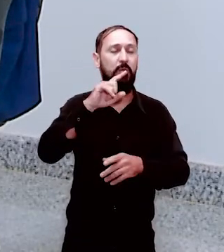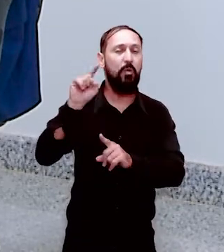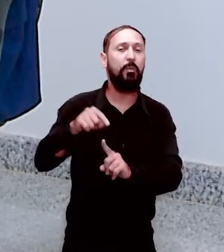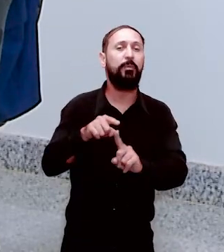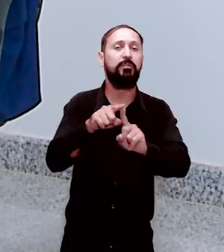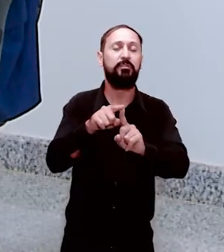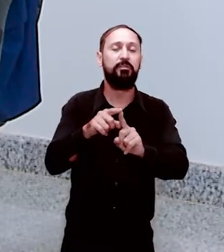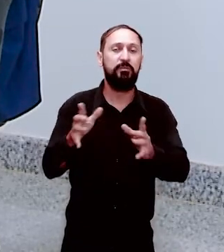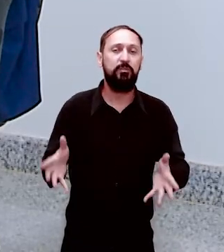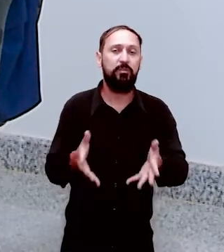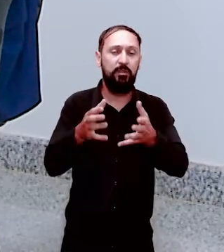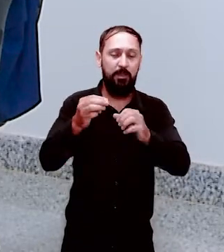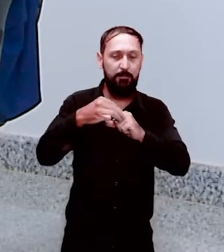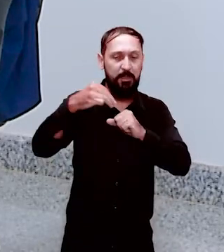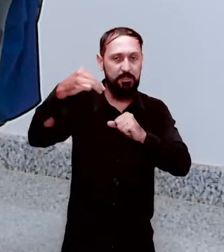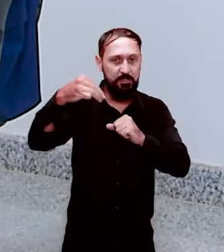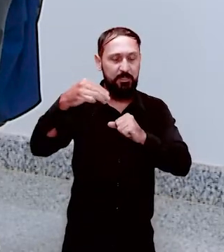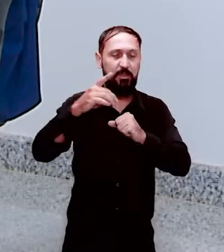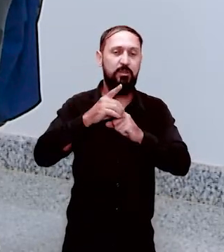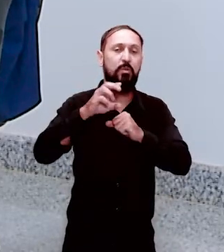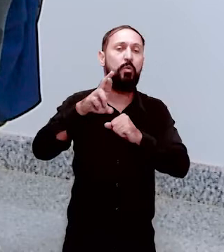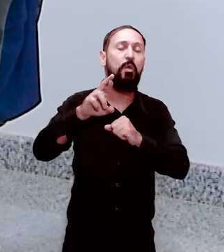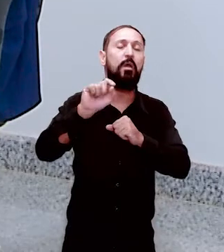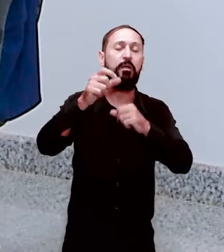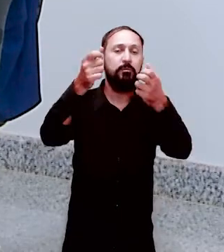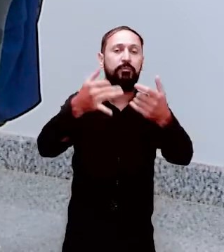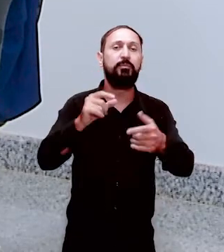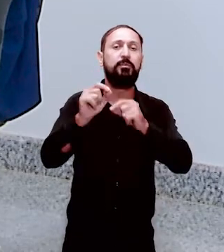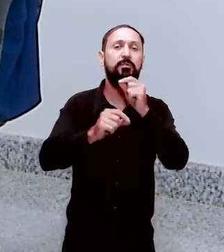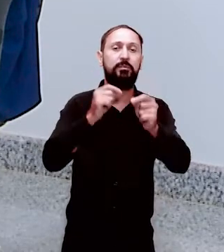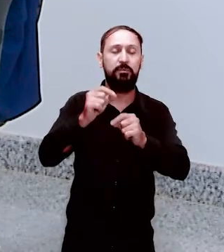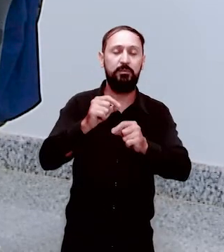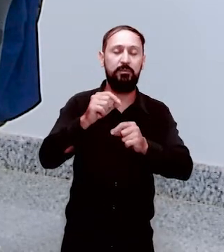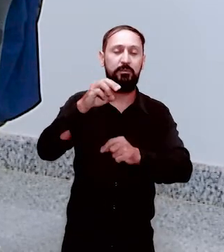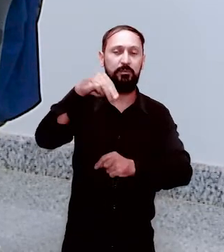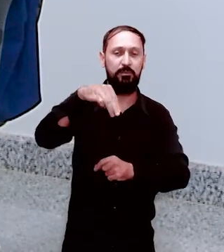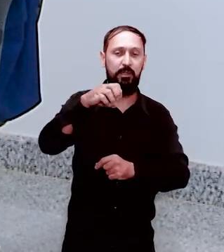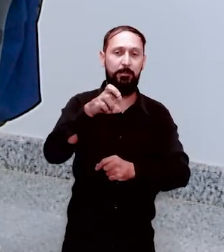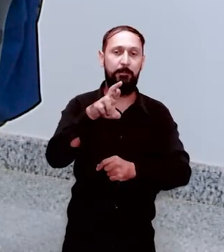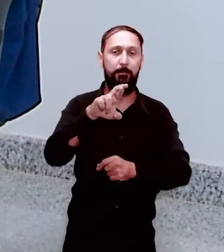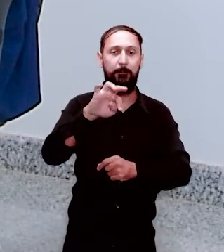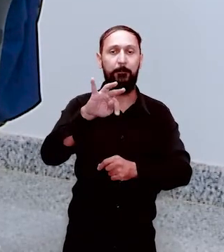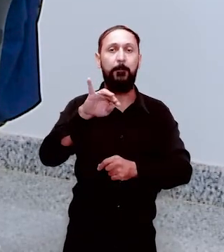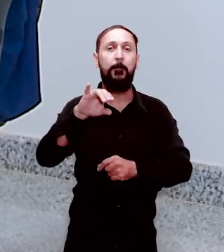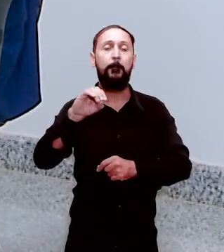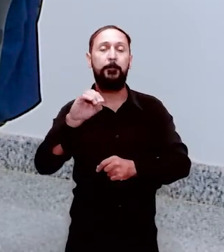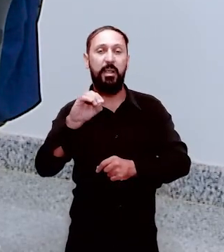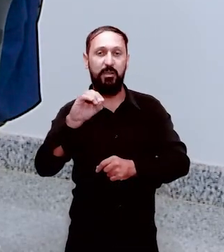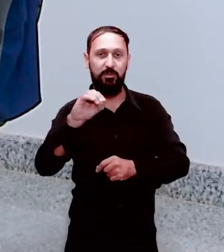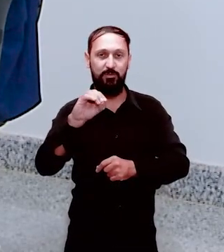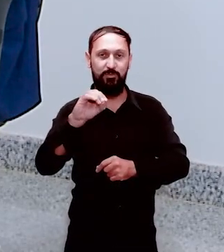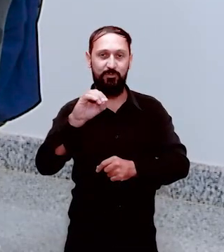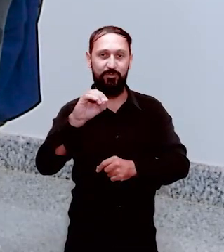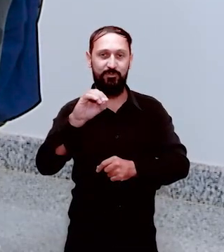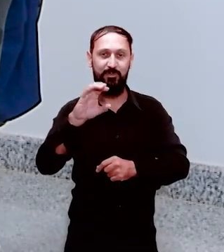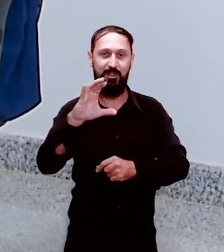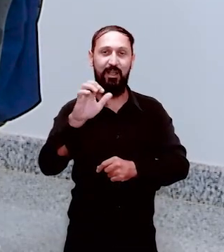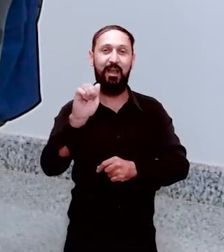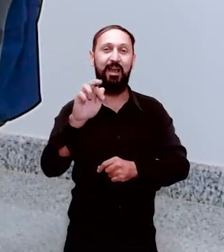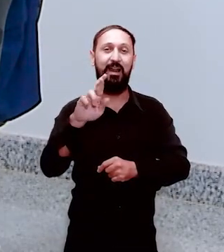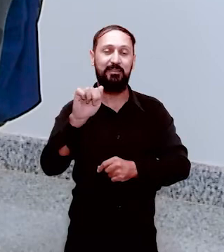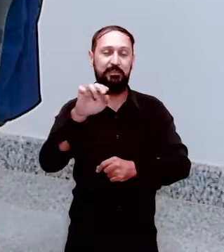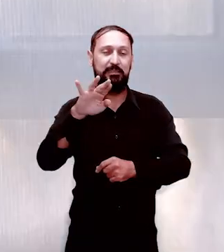que eu quero até orientar um mestrado ou um doutorado, é falar da meritocracia de ser branco nesse país. É a